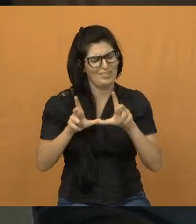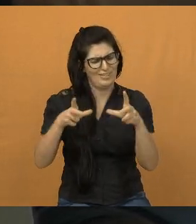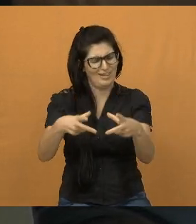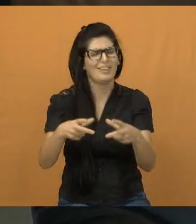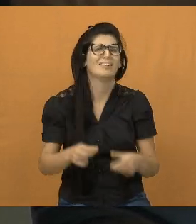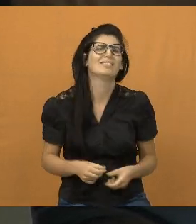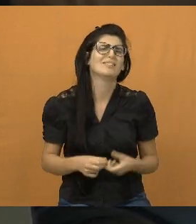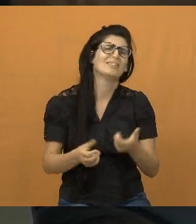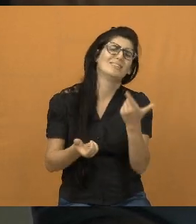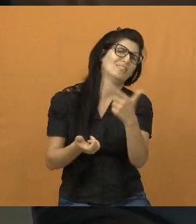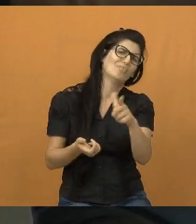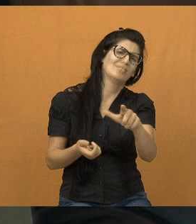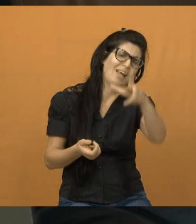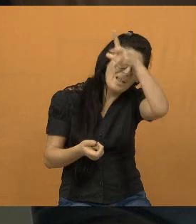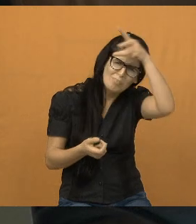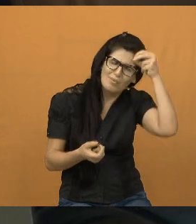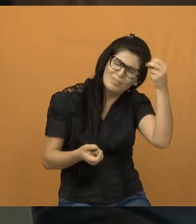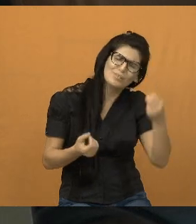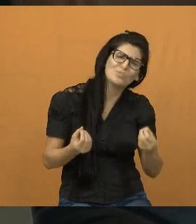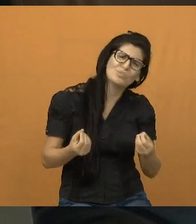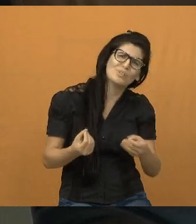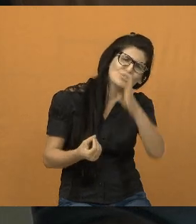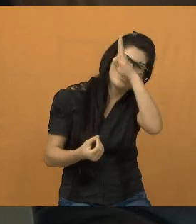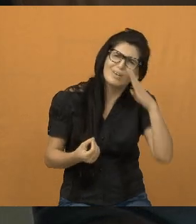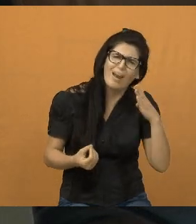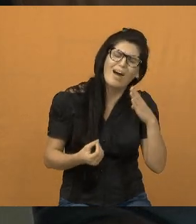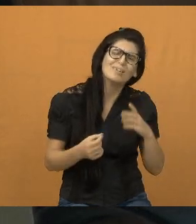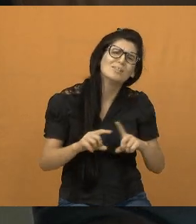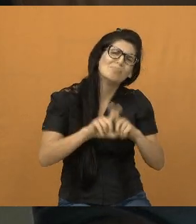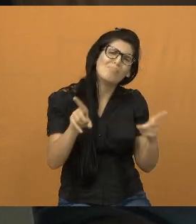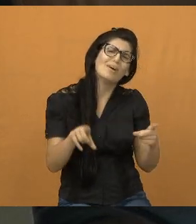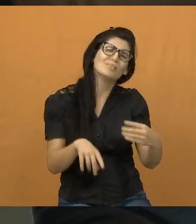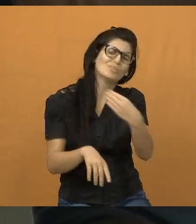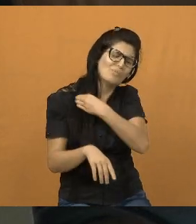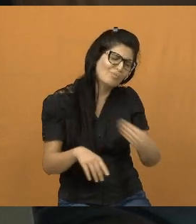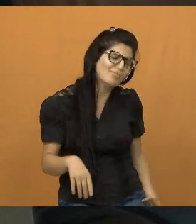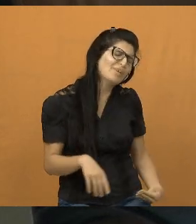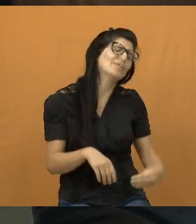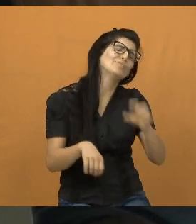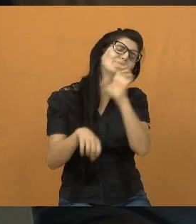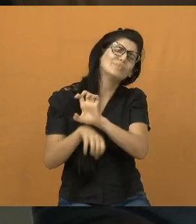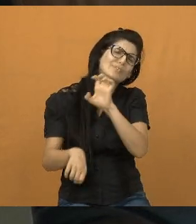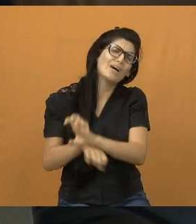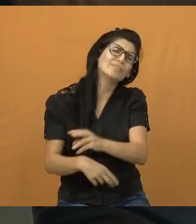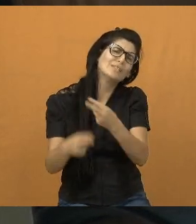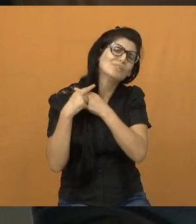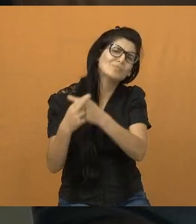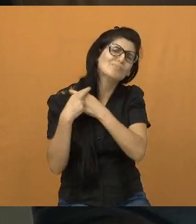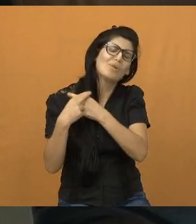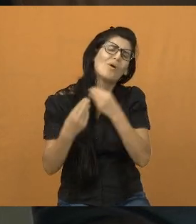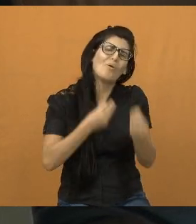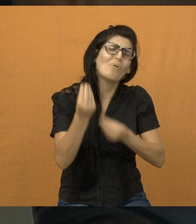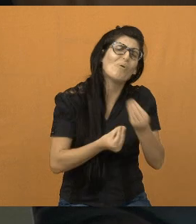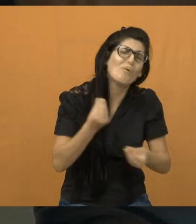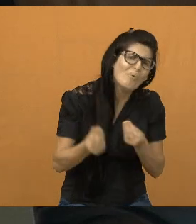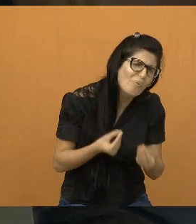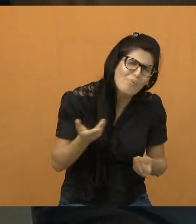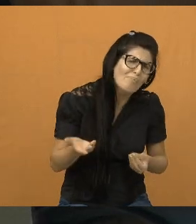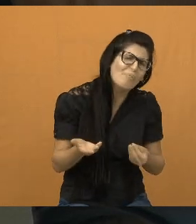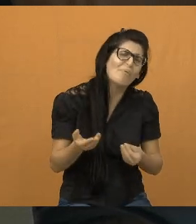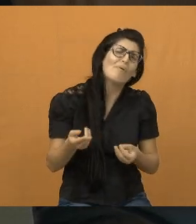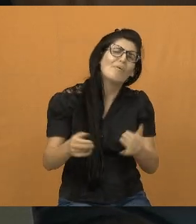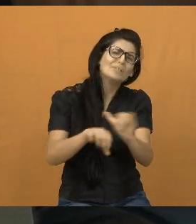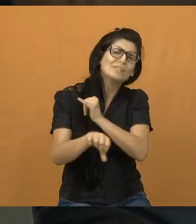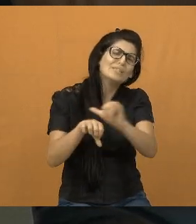rede. A gente sabe que é de competência do governo do Estado, mas como funciona? A Secretaria sempre está cobrando o governo